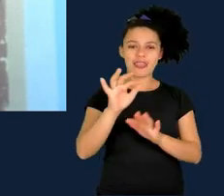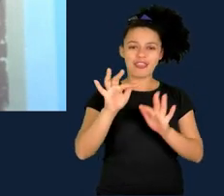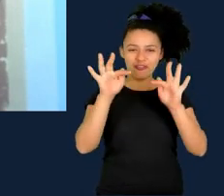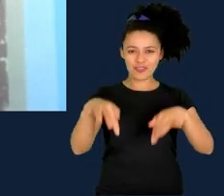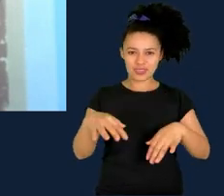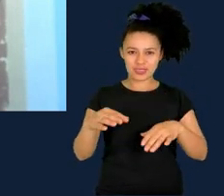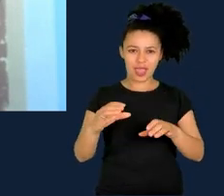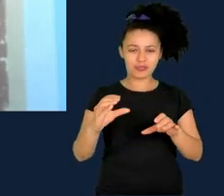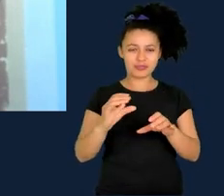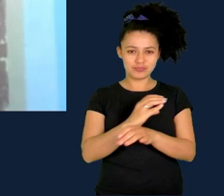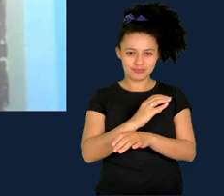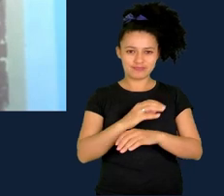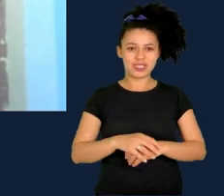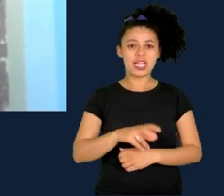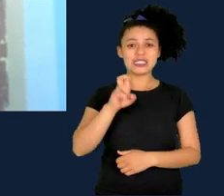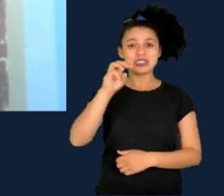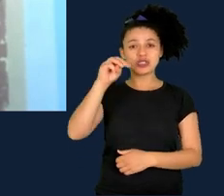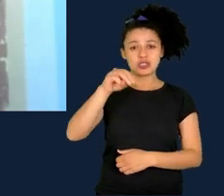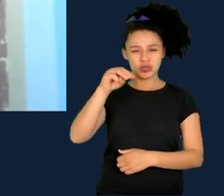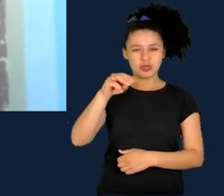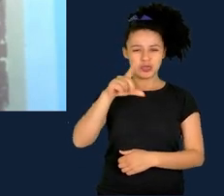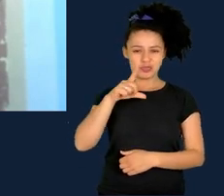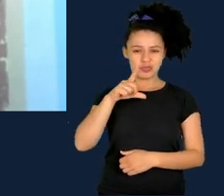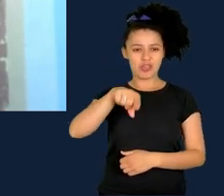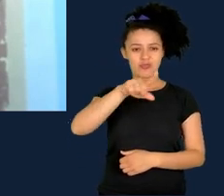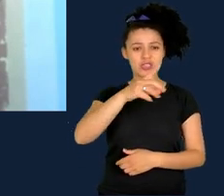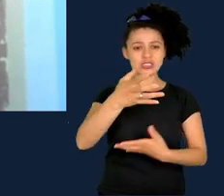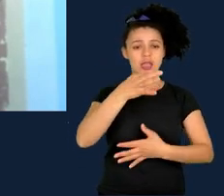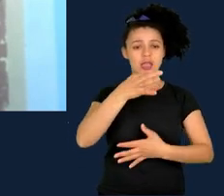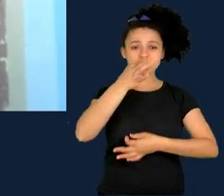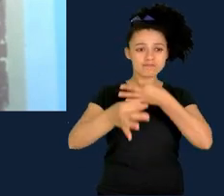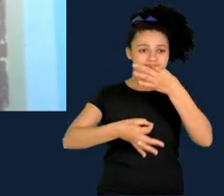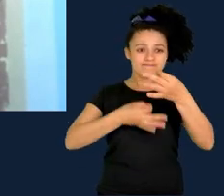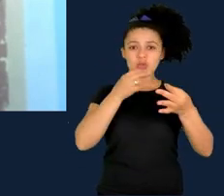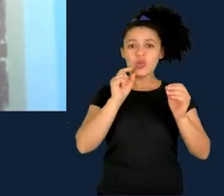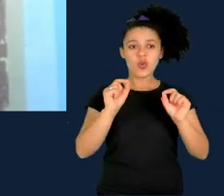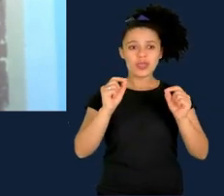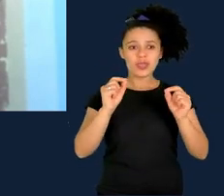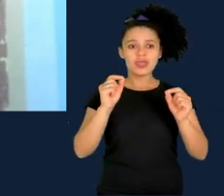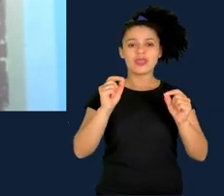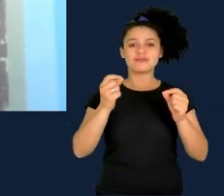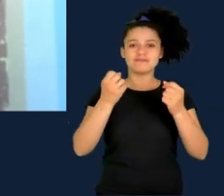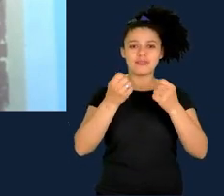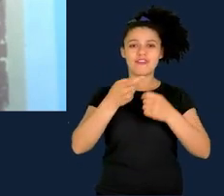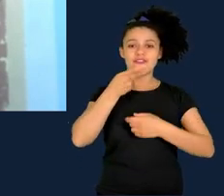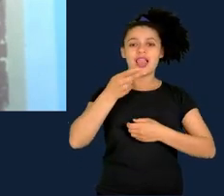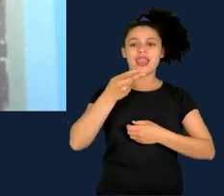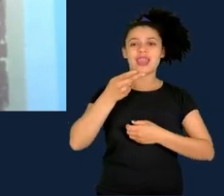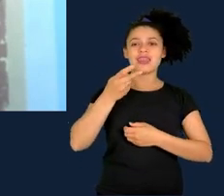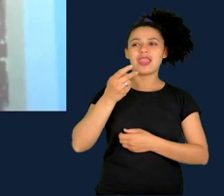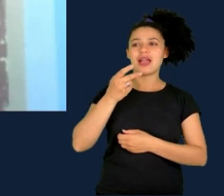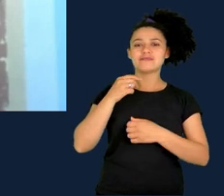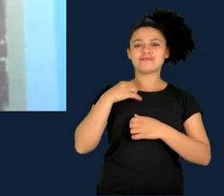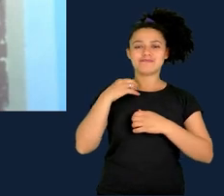final nesses últimos 5 minutos, que vocês gostariam de deixar para o público como uma mensagem